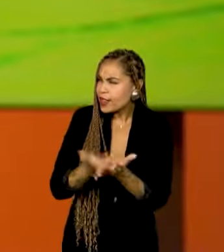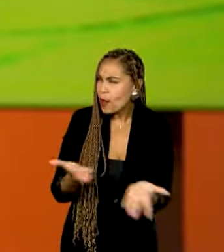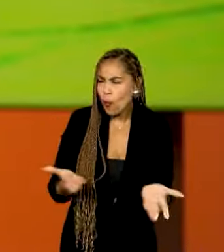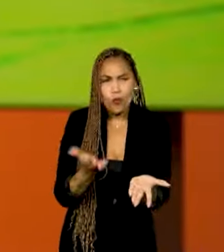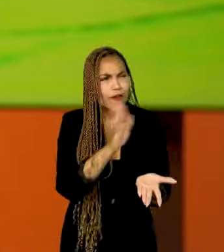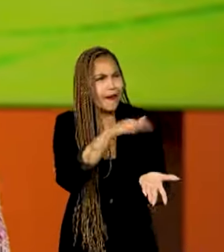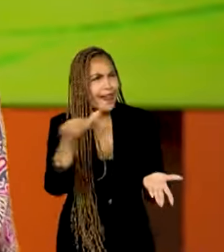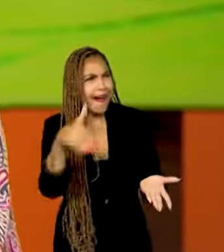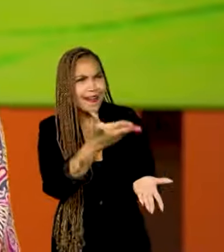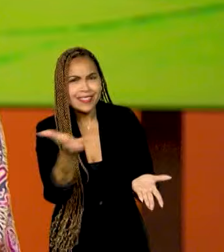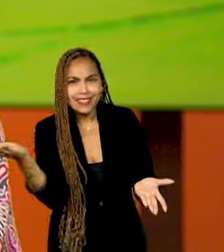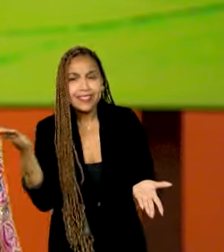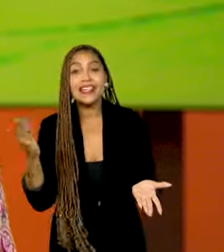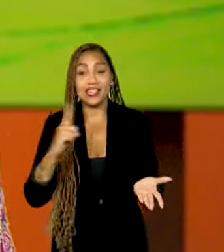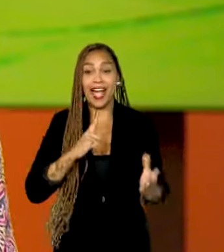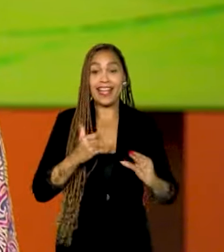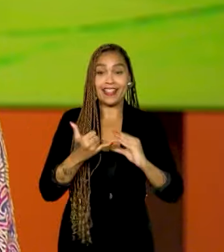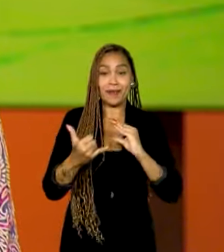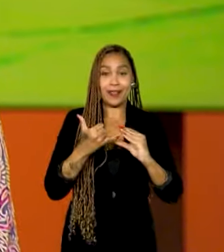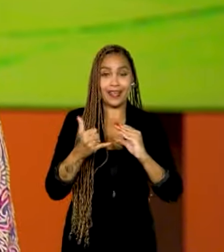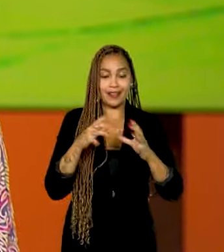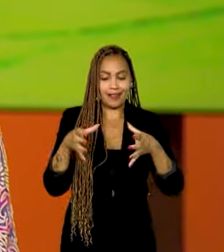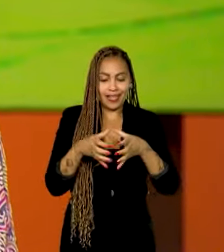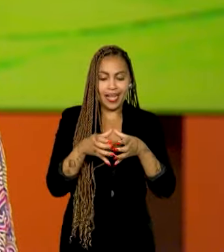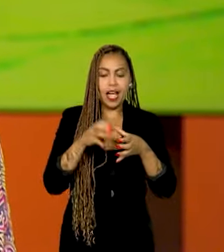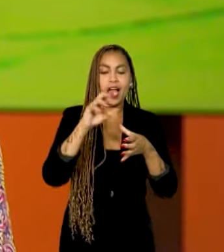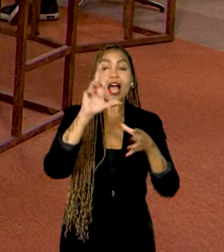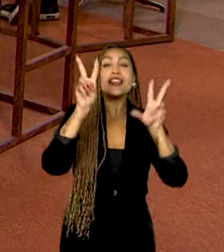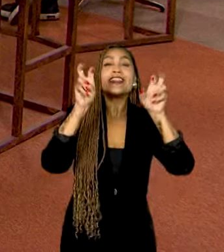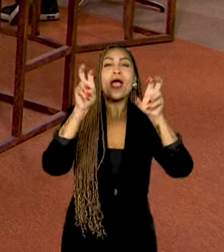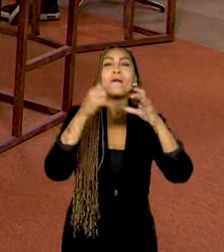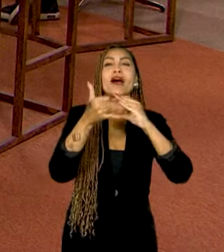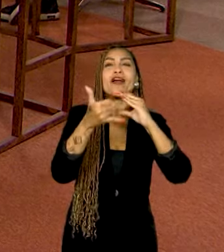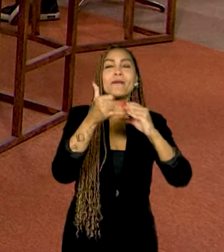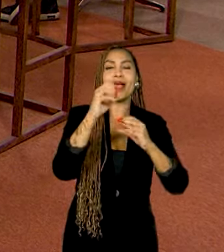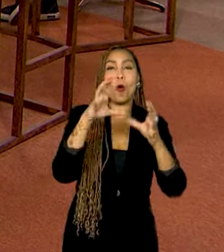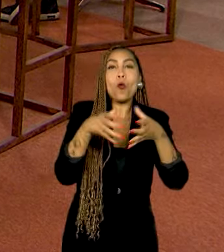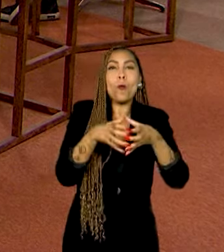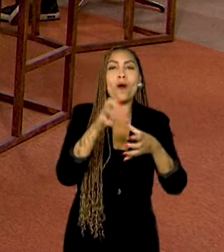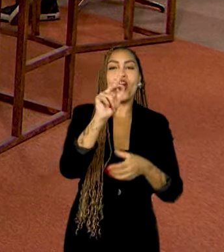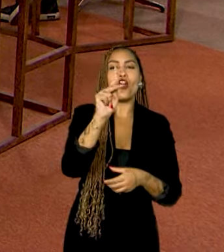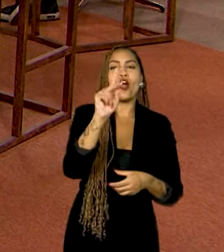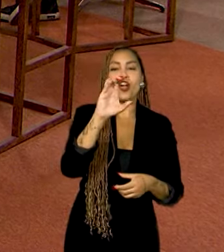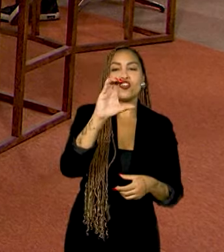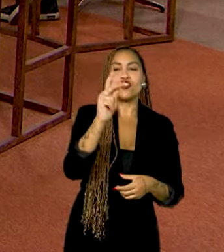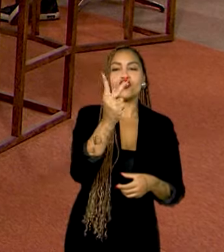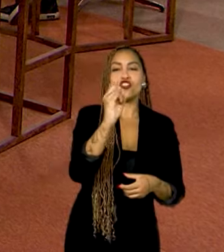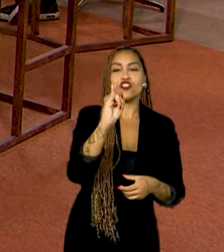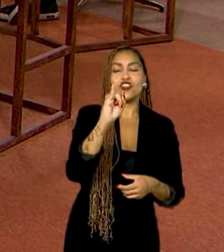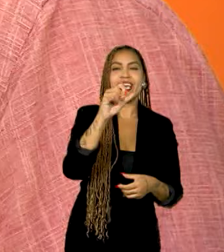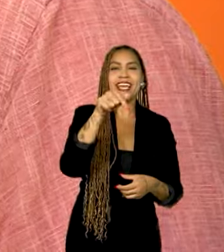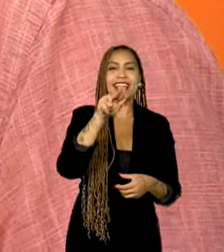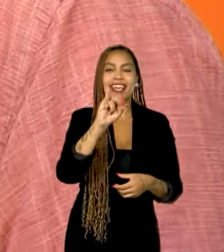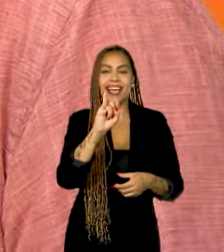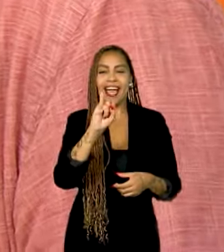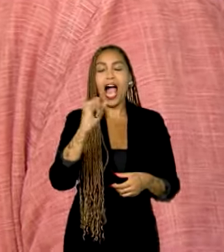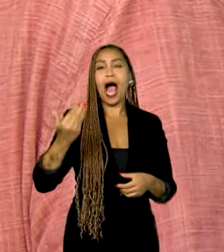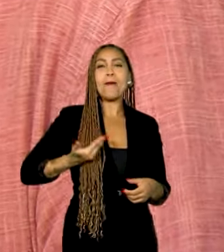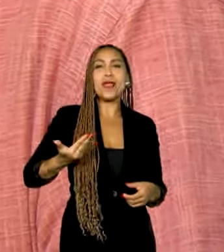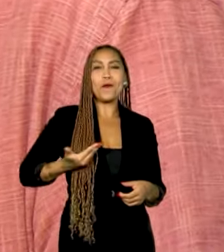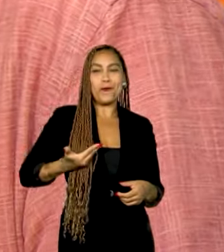Sim, que barato, Flavinha. Chique Amigos. Ai, que delícia. Divulgar esse número ferrou, hein?